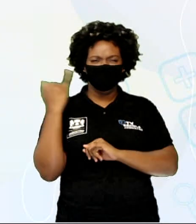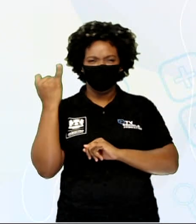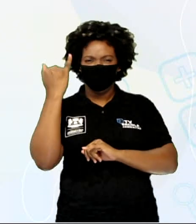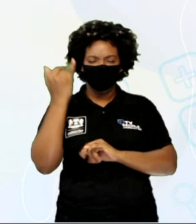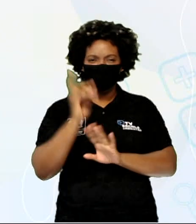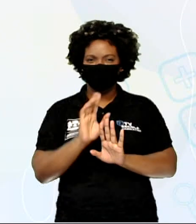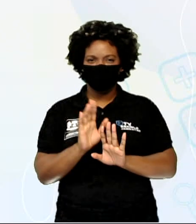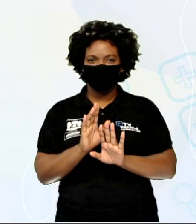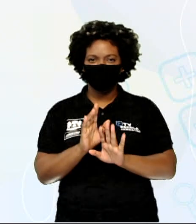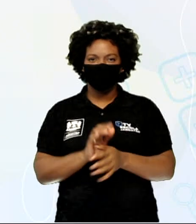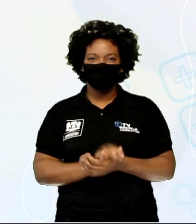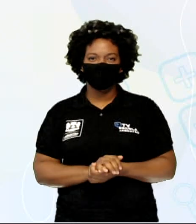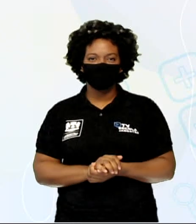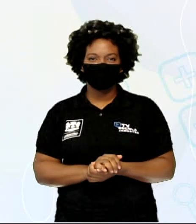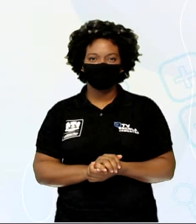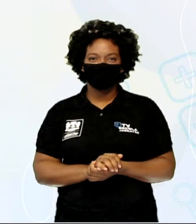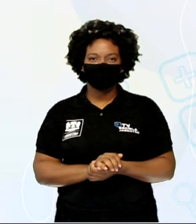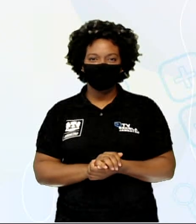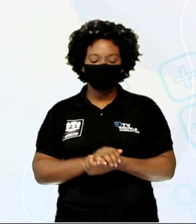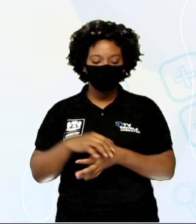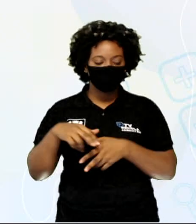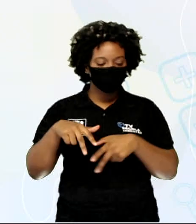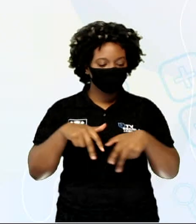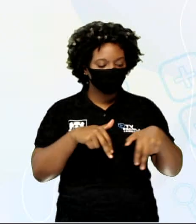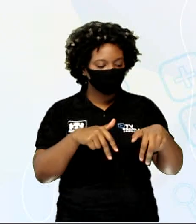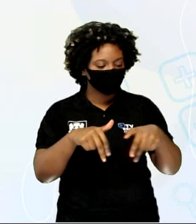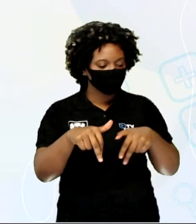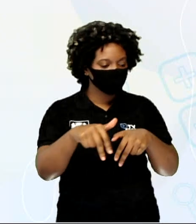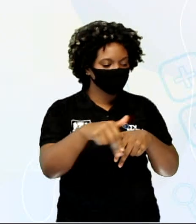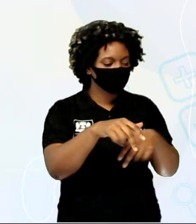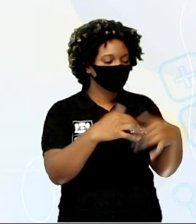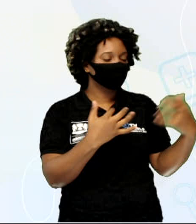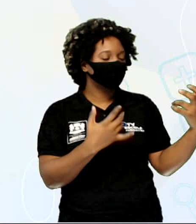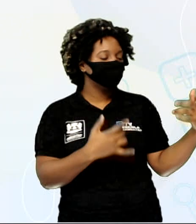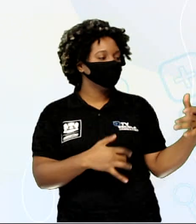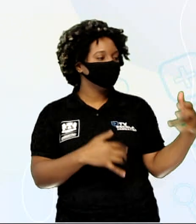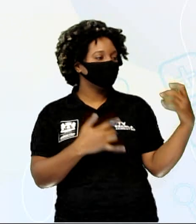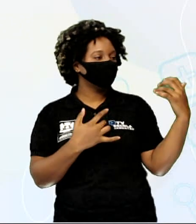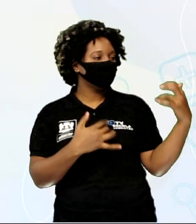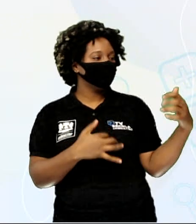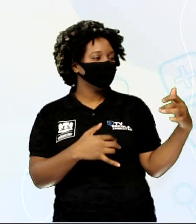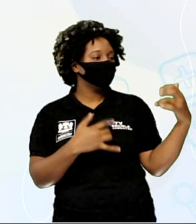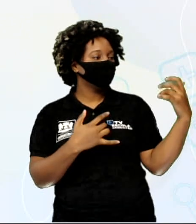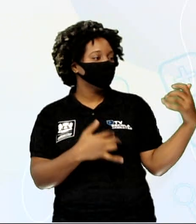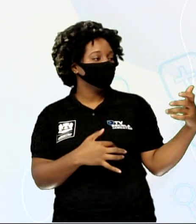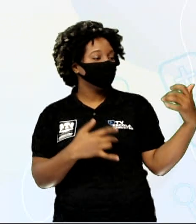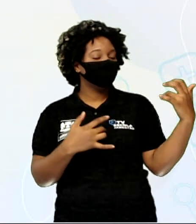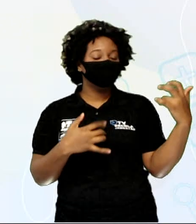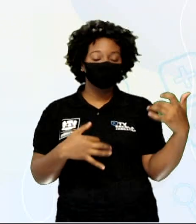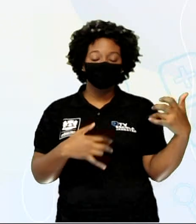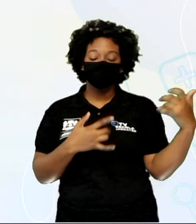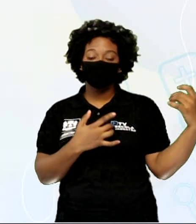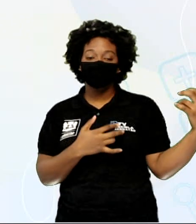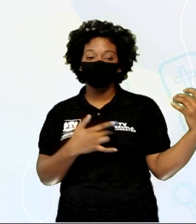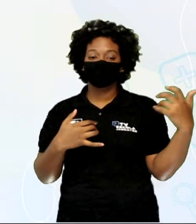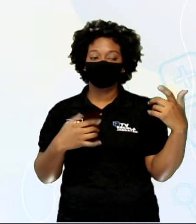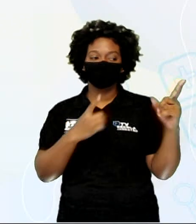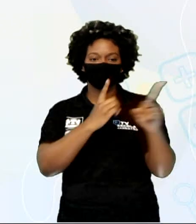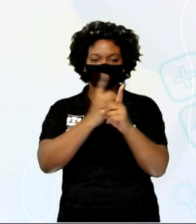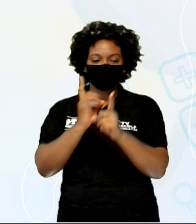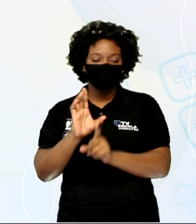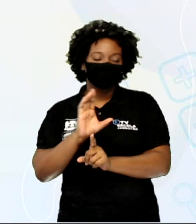errante canto que vive vagando com sua viola, cantando pachola à procura de